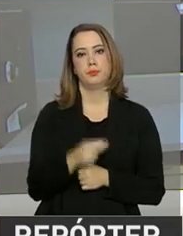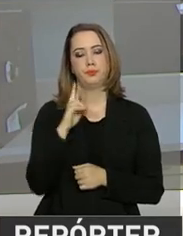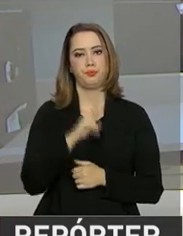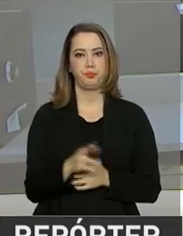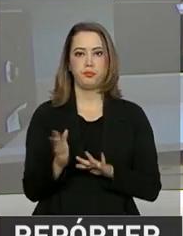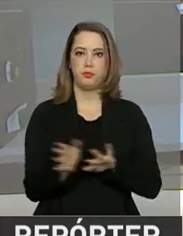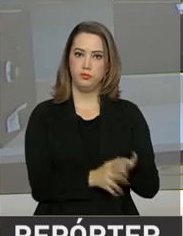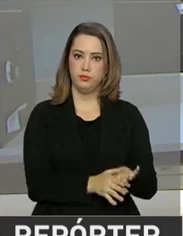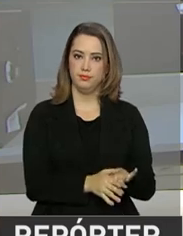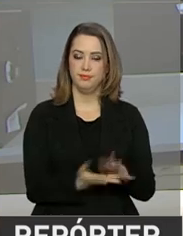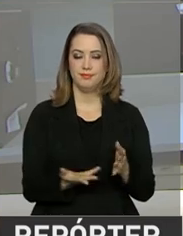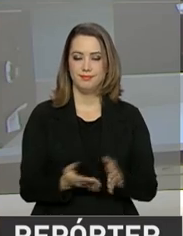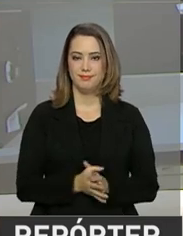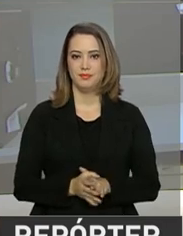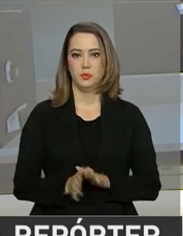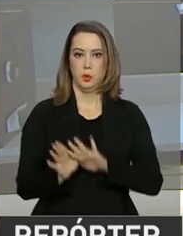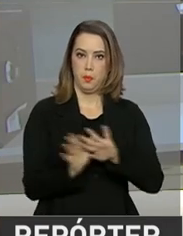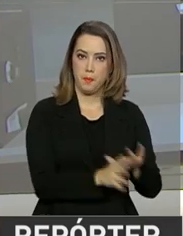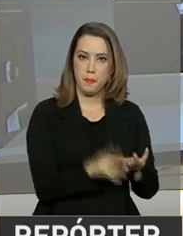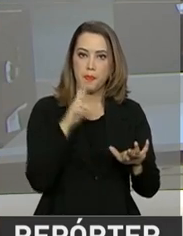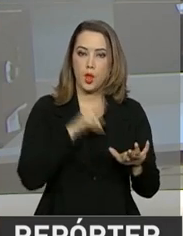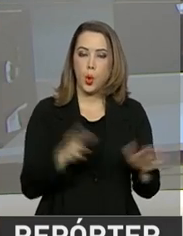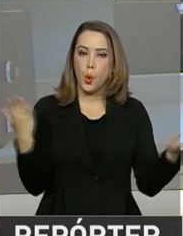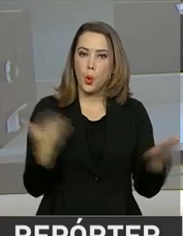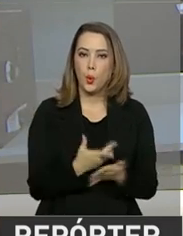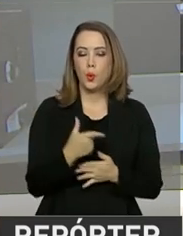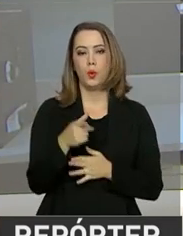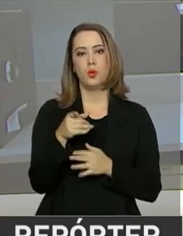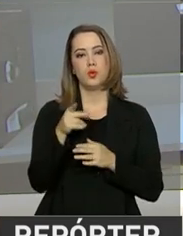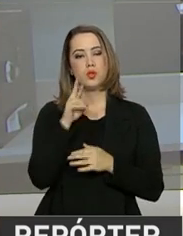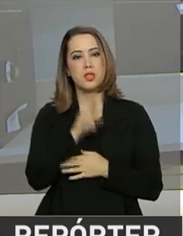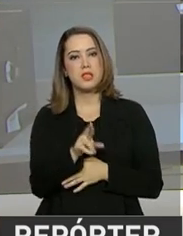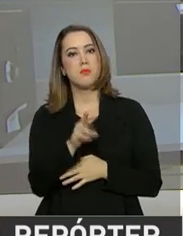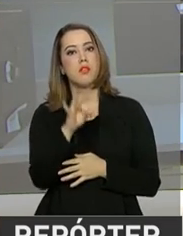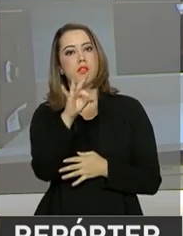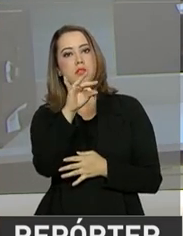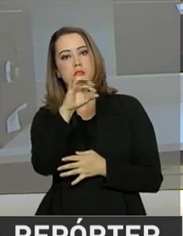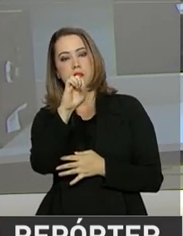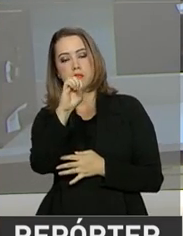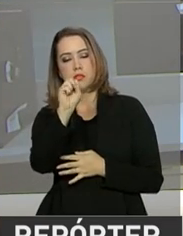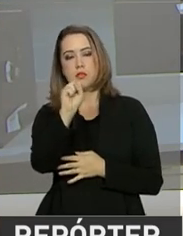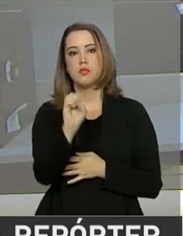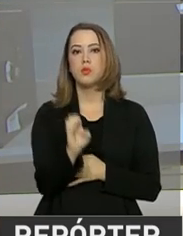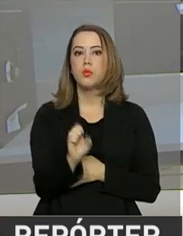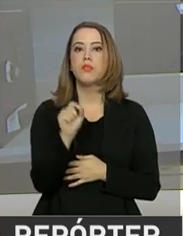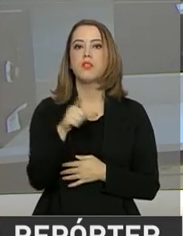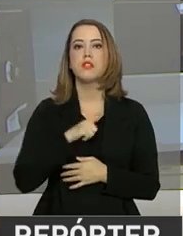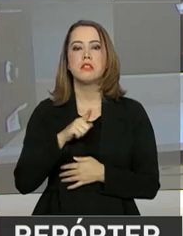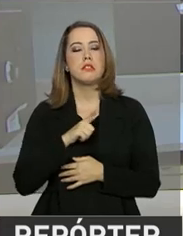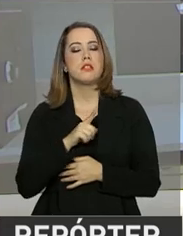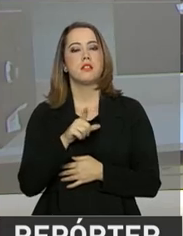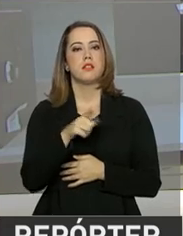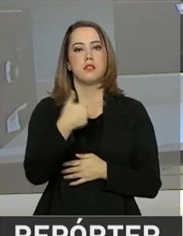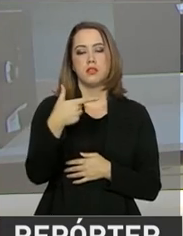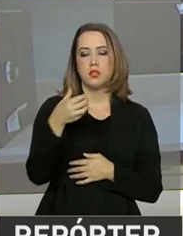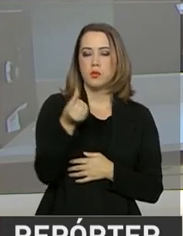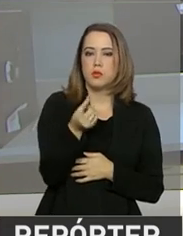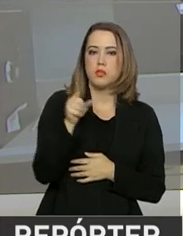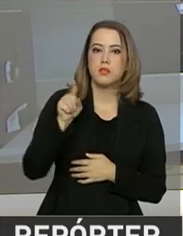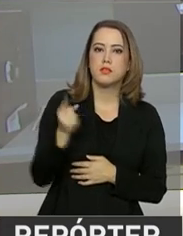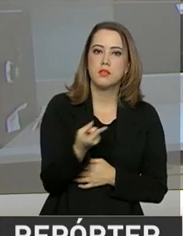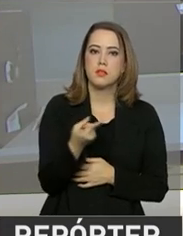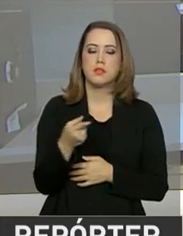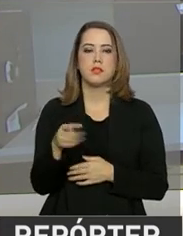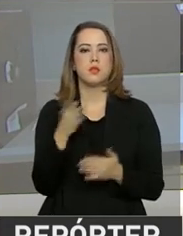por falar em resultado sai hoje o resultado do fiéis 265.000 estudantes se inscreveram no programa para esse